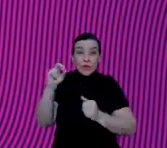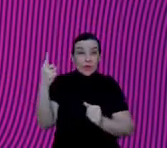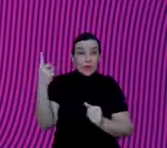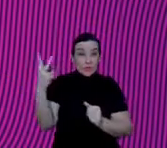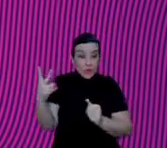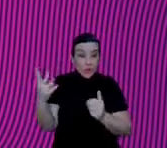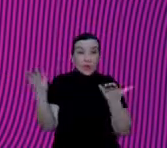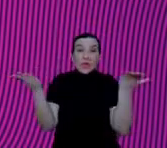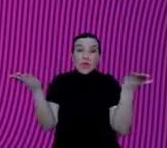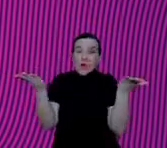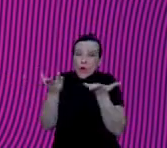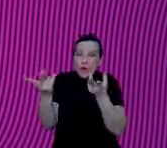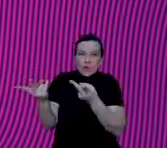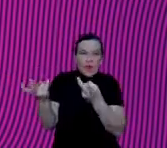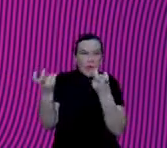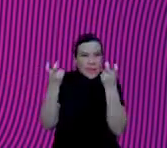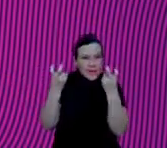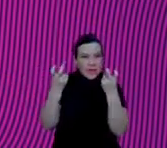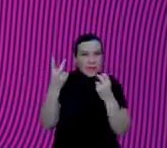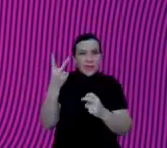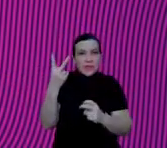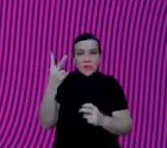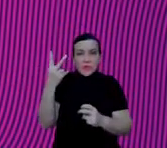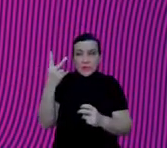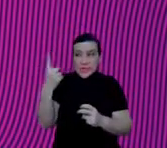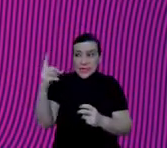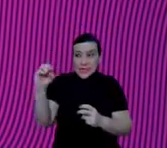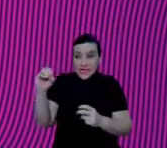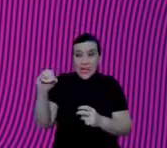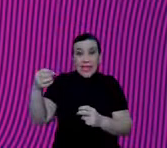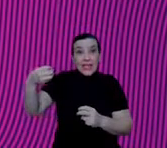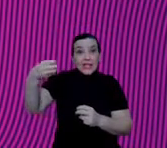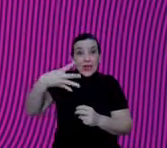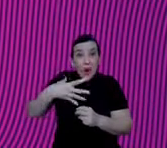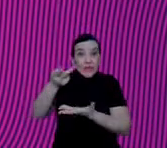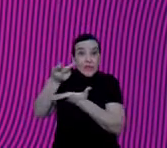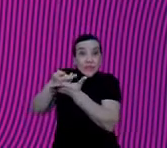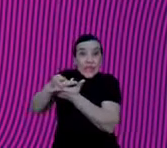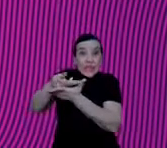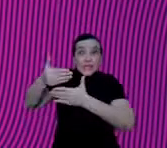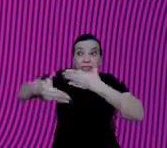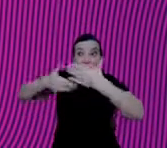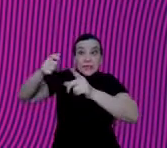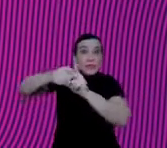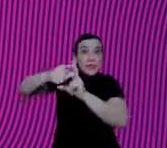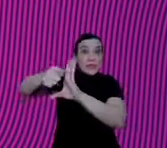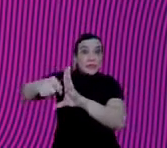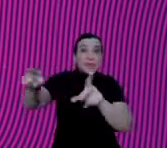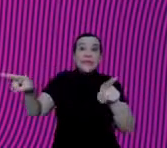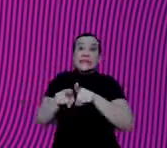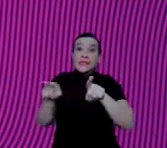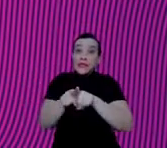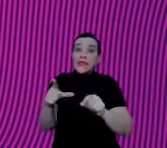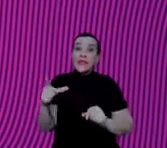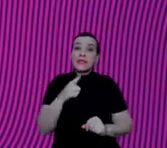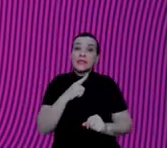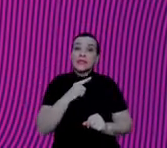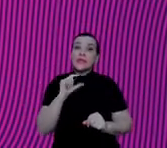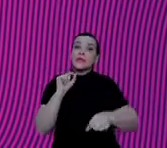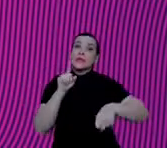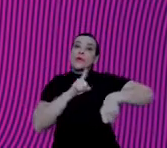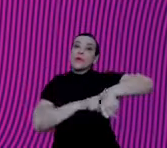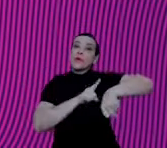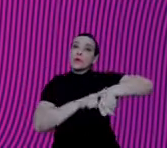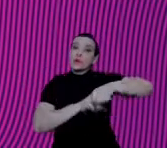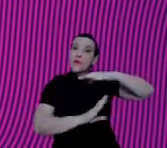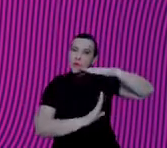de 210 novos pacientes todo mês. Temos ali a nosso tempo porta tomografia de